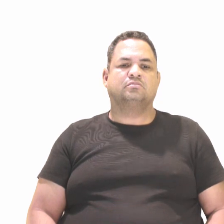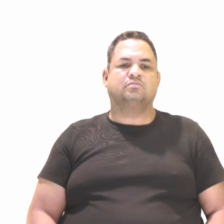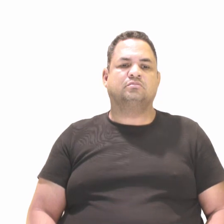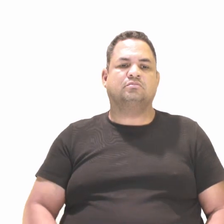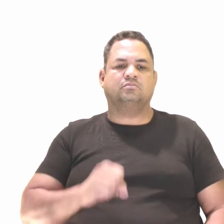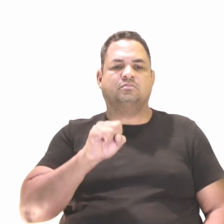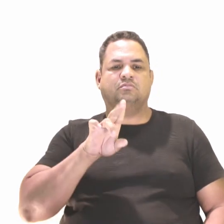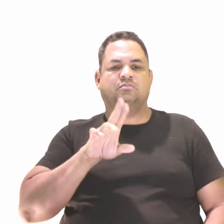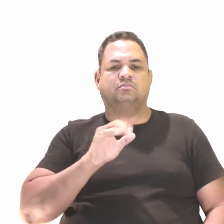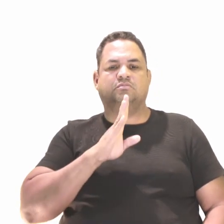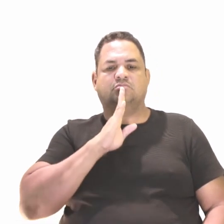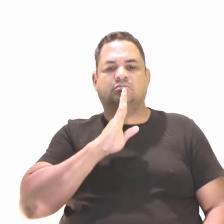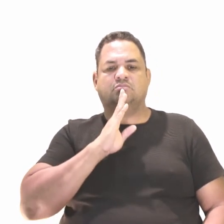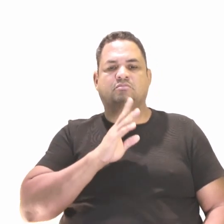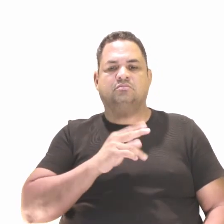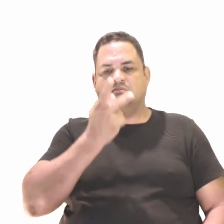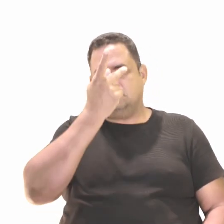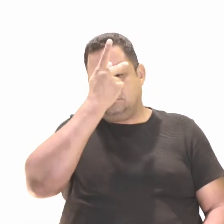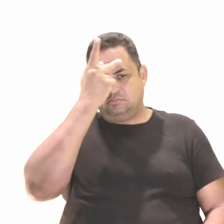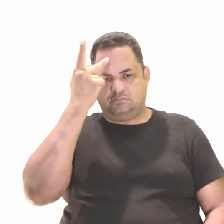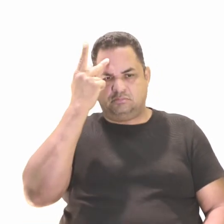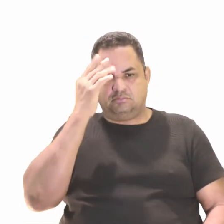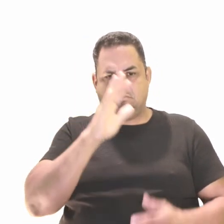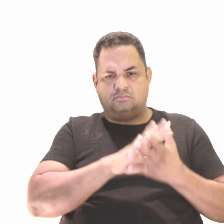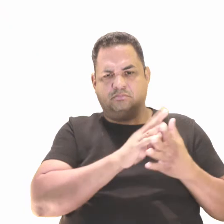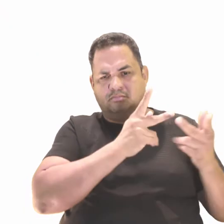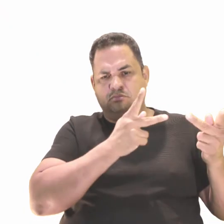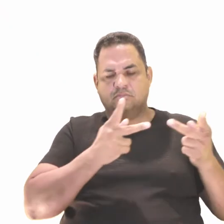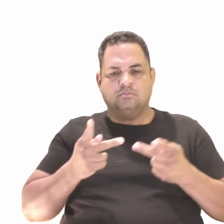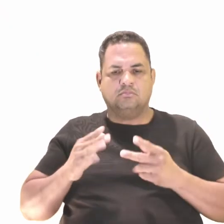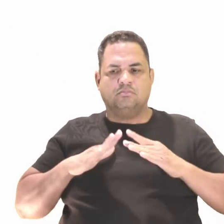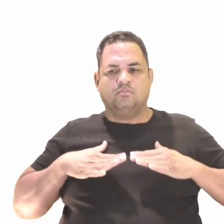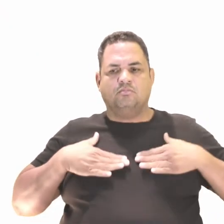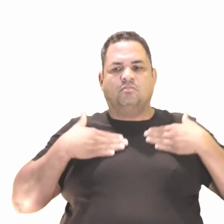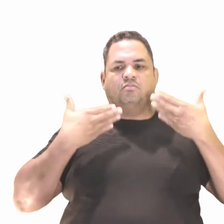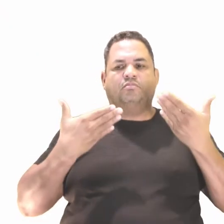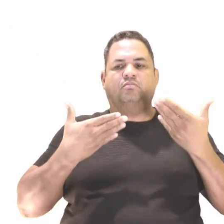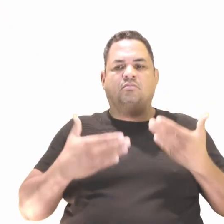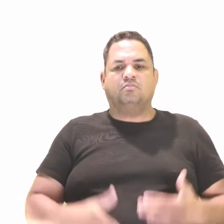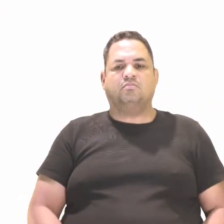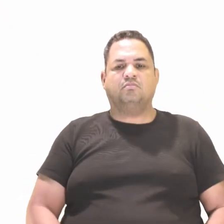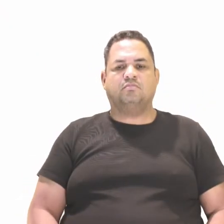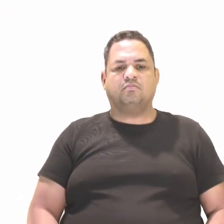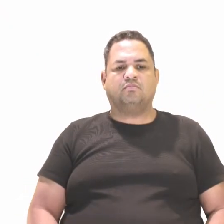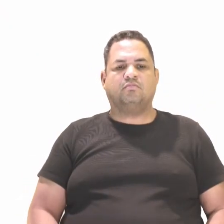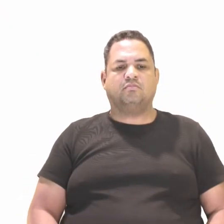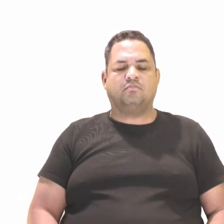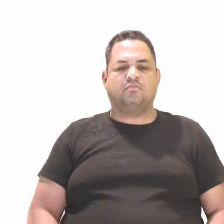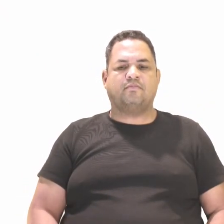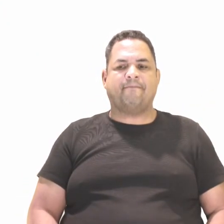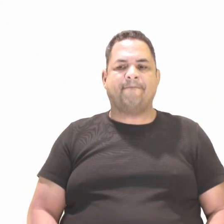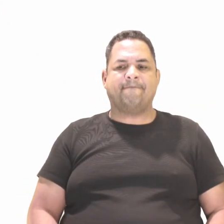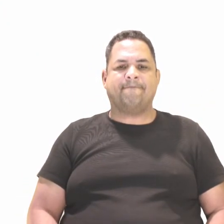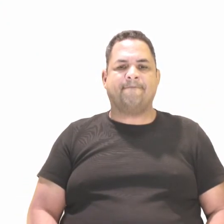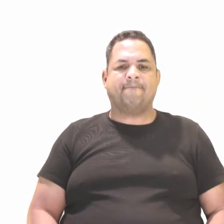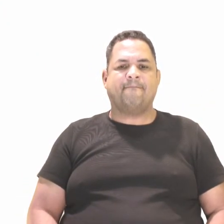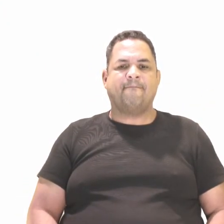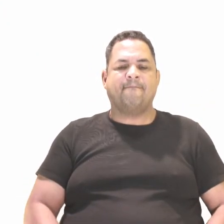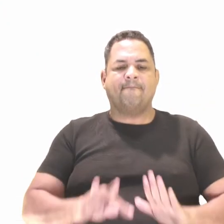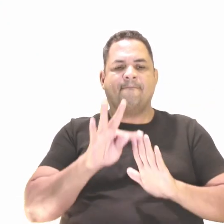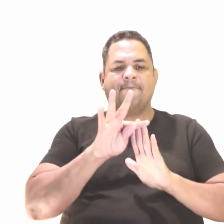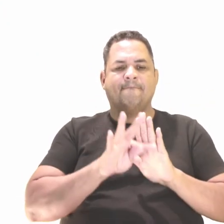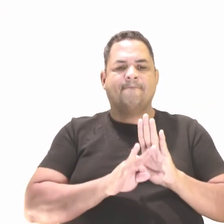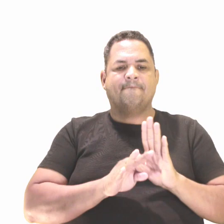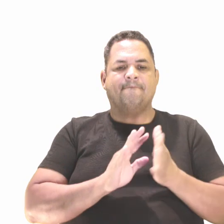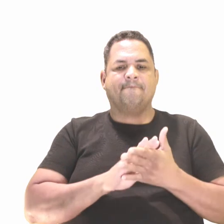Sara conhece algumas das pessoas que foram convidadas para o evento? E aí, lá no texto,